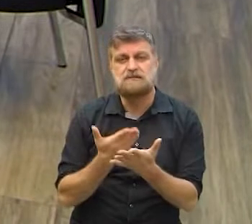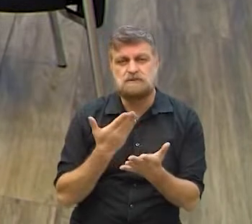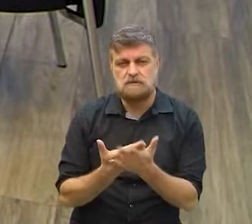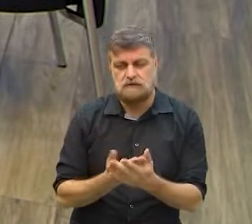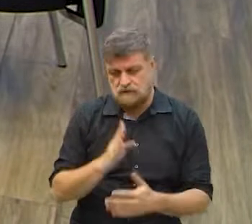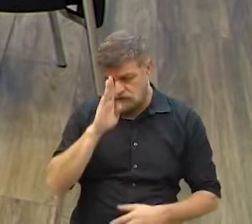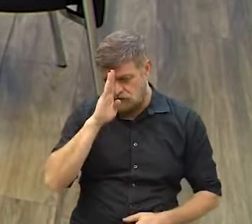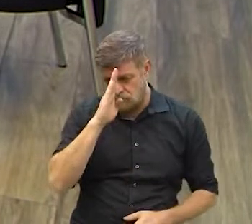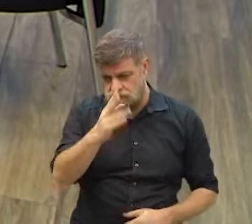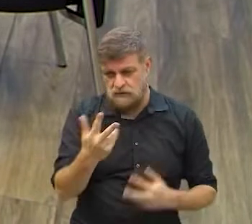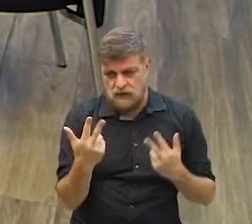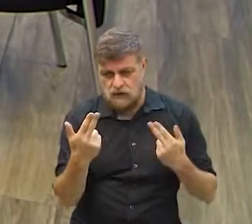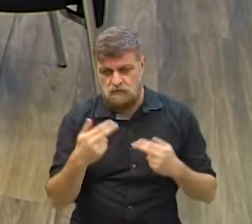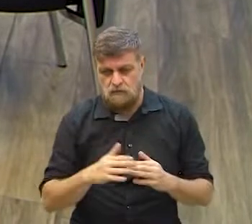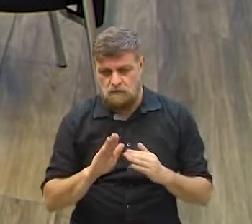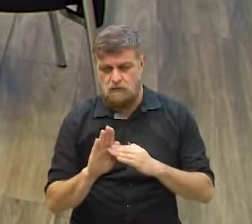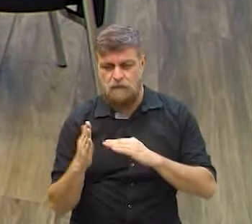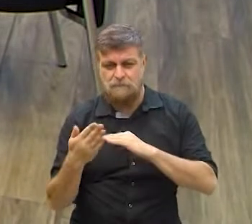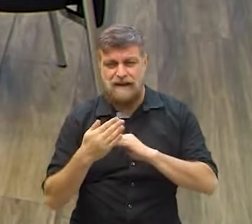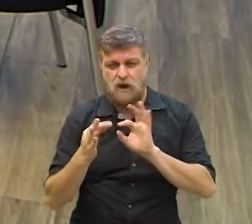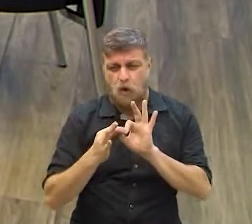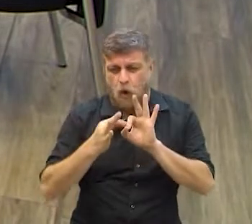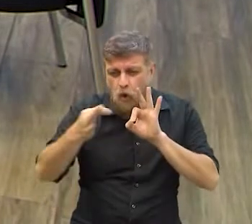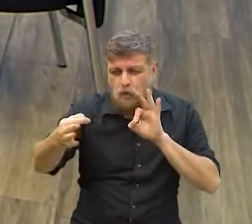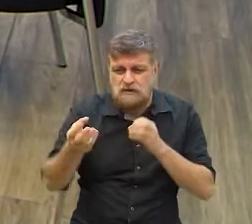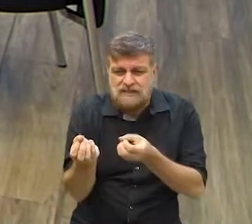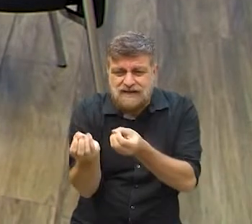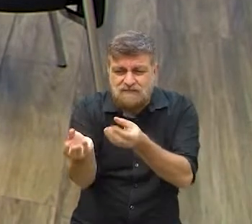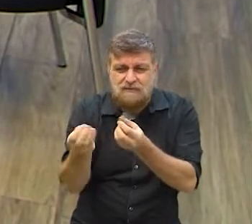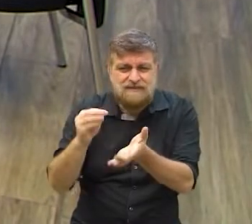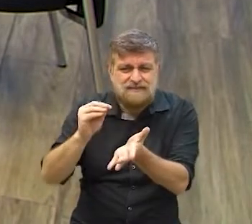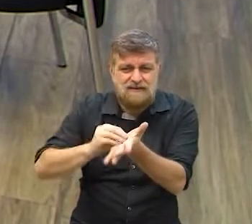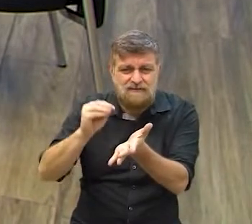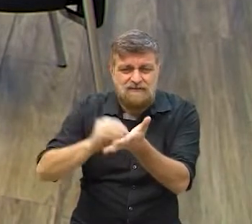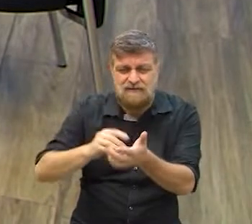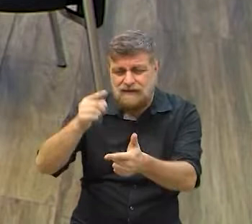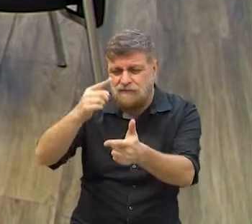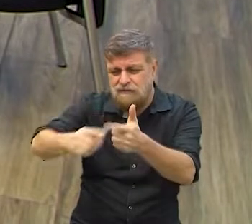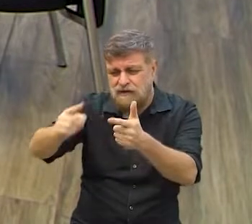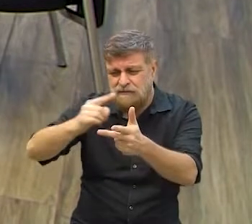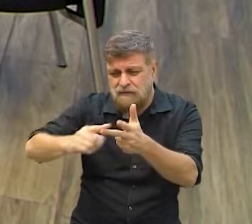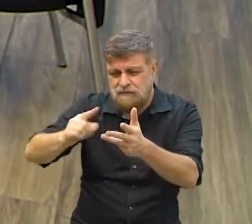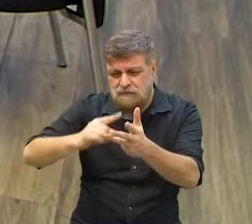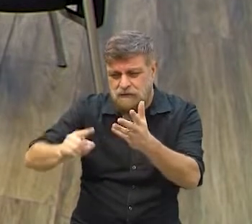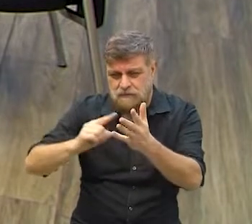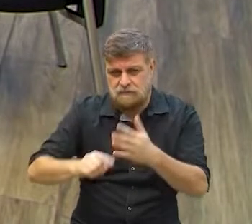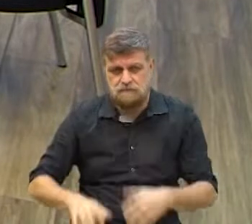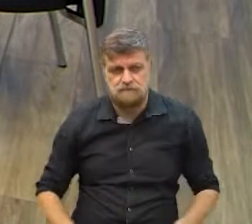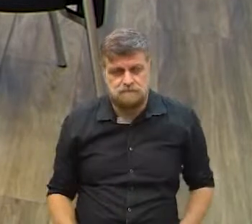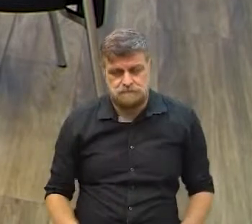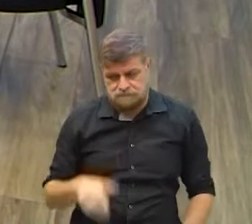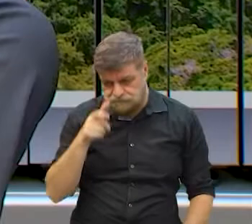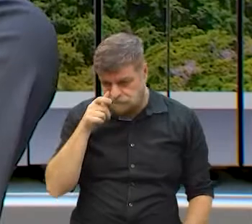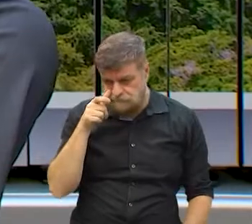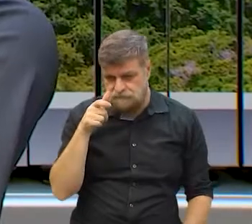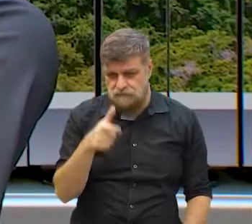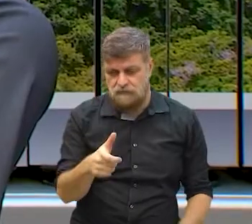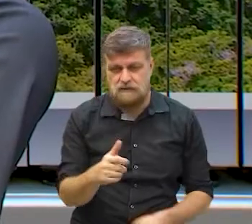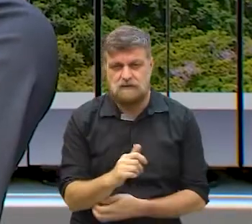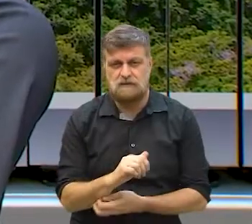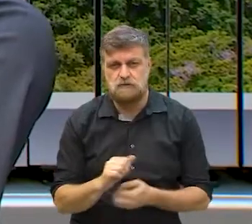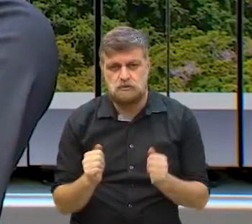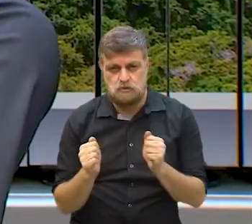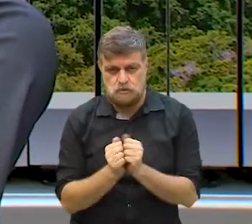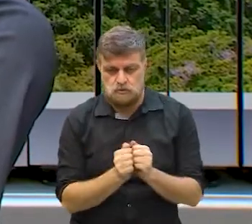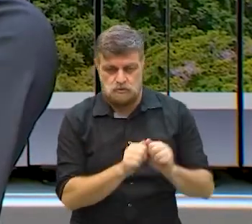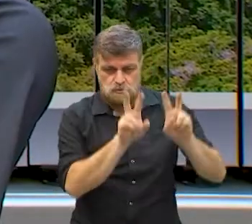nas escolas, principalmente, como o vereador falou, as periferias que às vezes não têm informação e tem tantos problemas? É